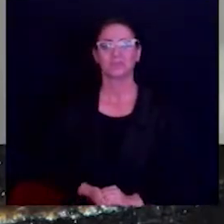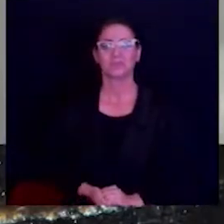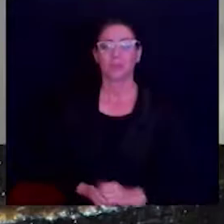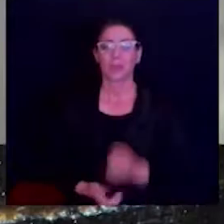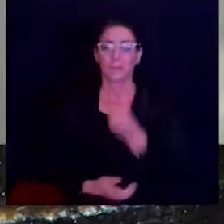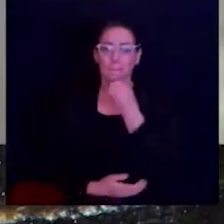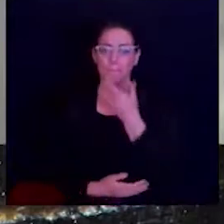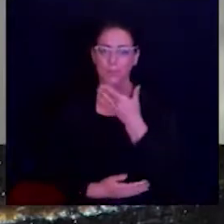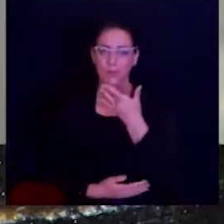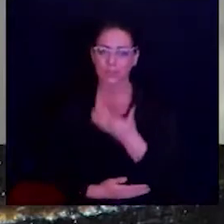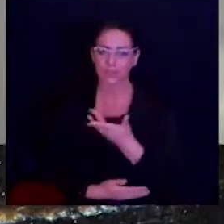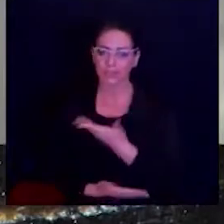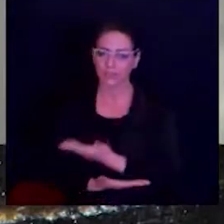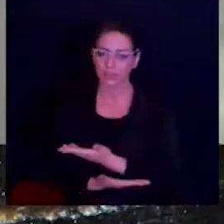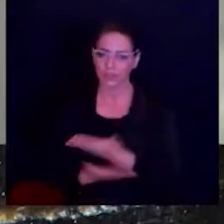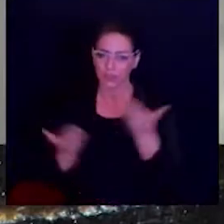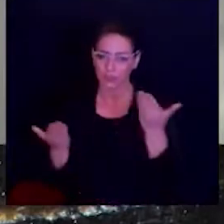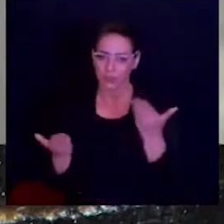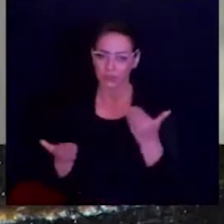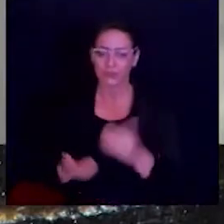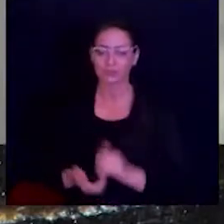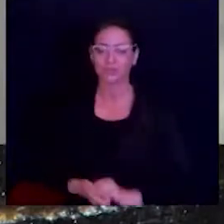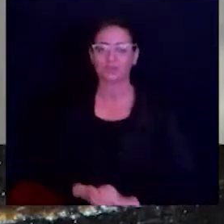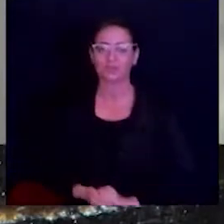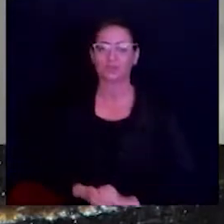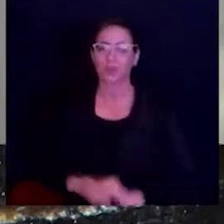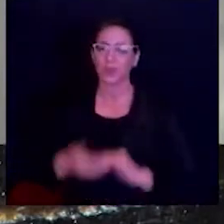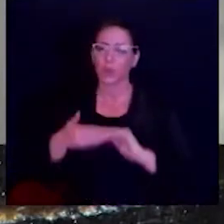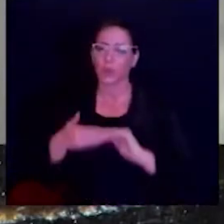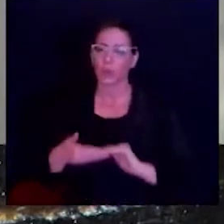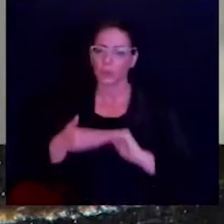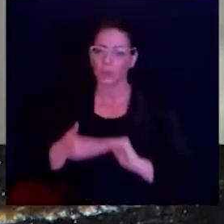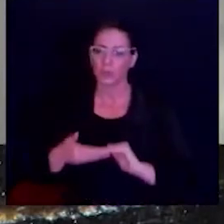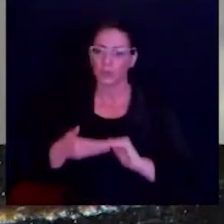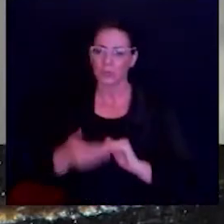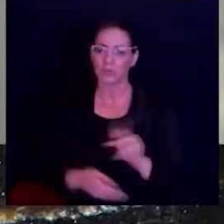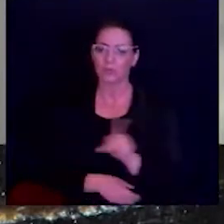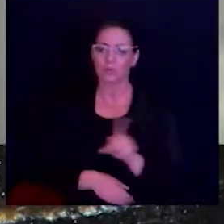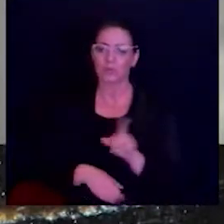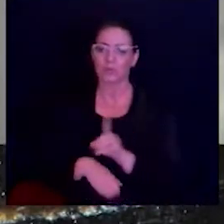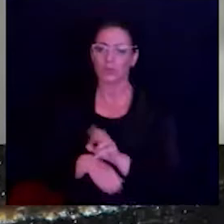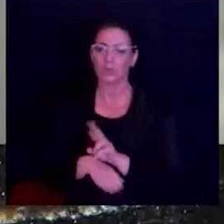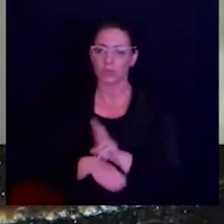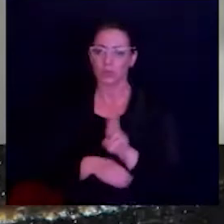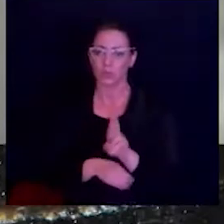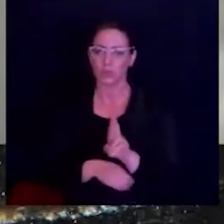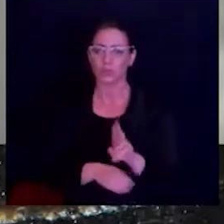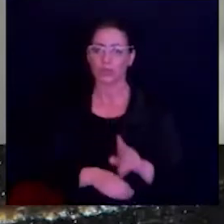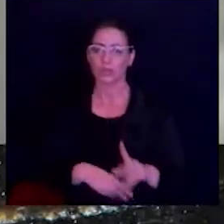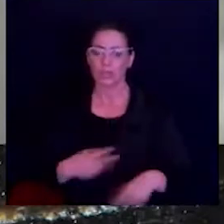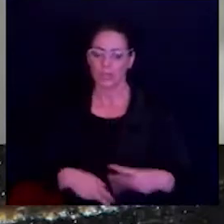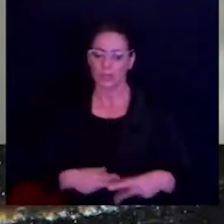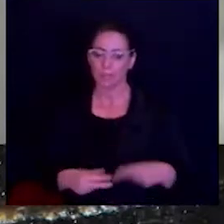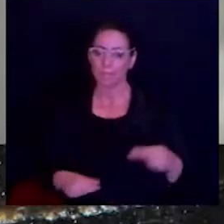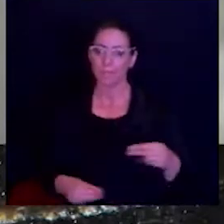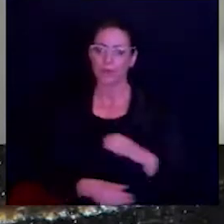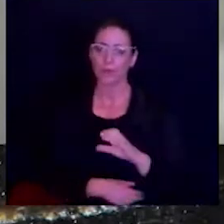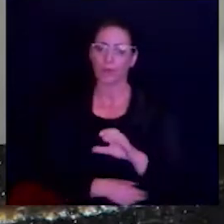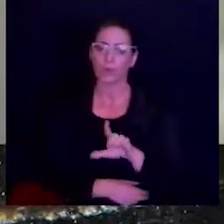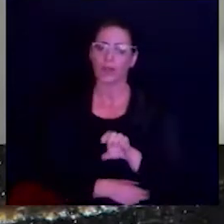Boa tarde, senhoras e senhores. Cumprimento ao professor Dr. Irmão Clécio Antônio